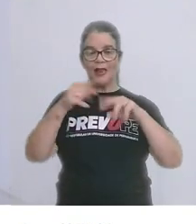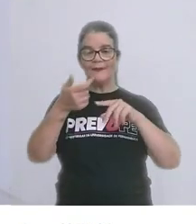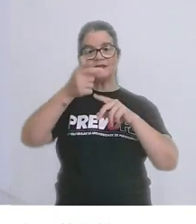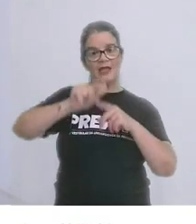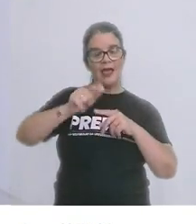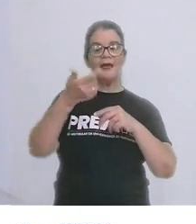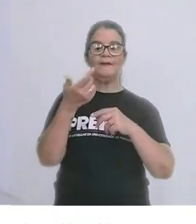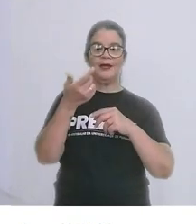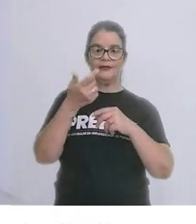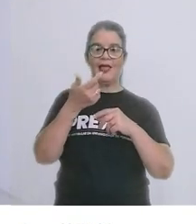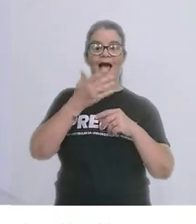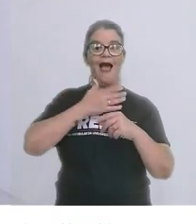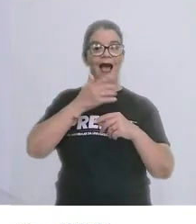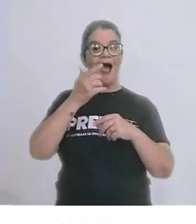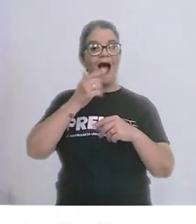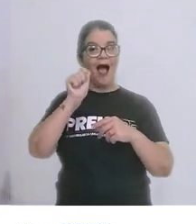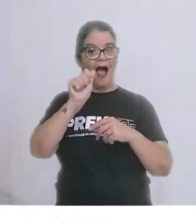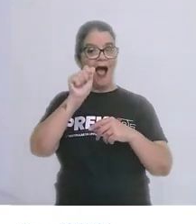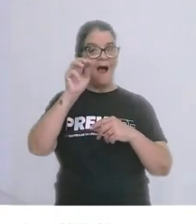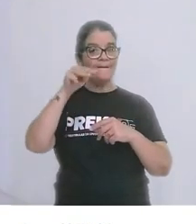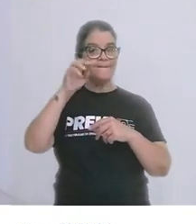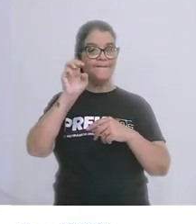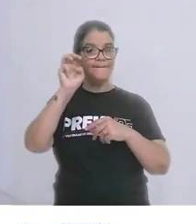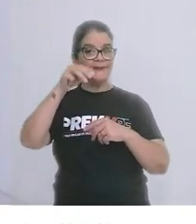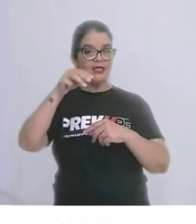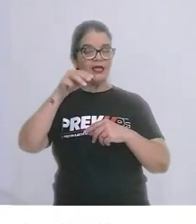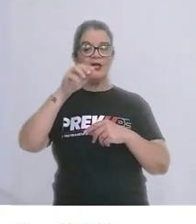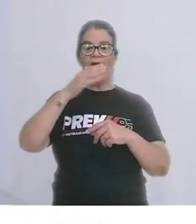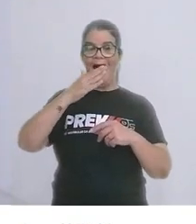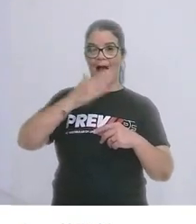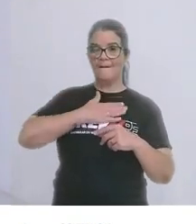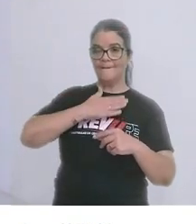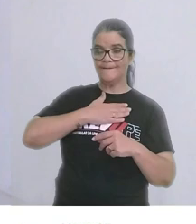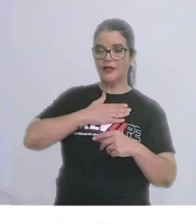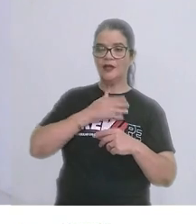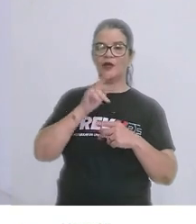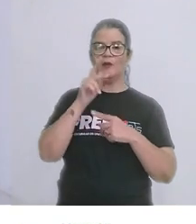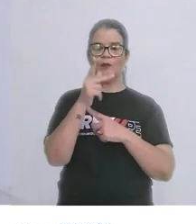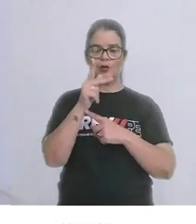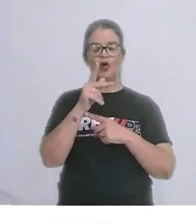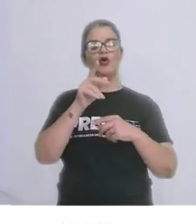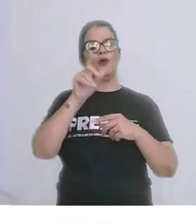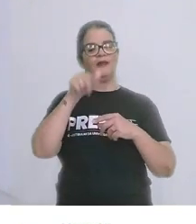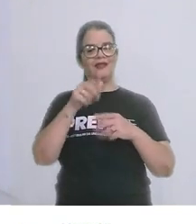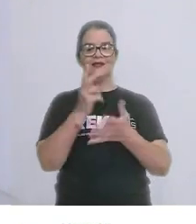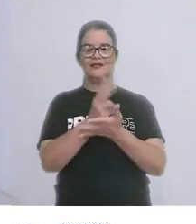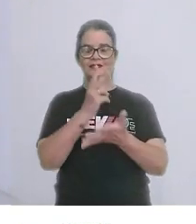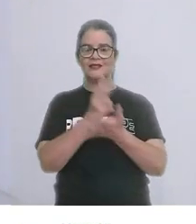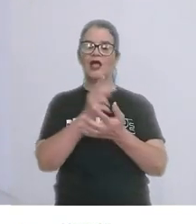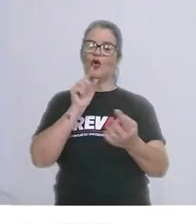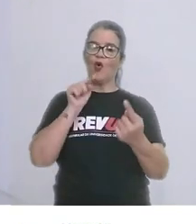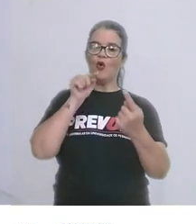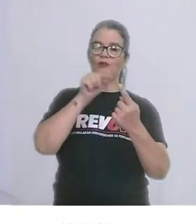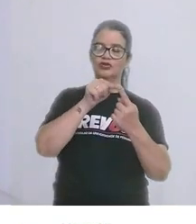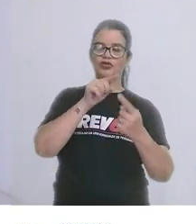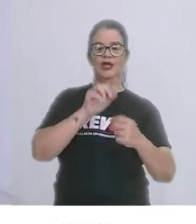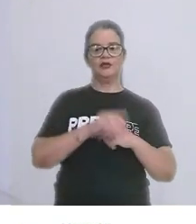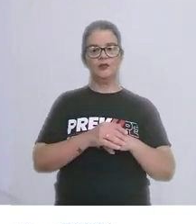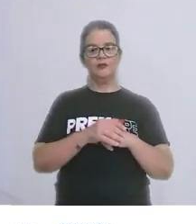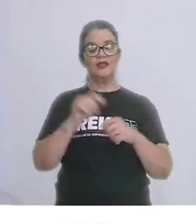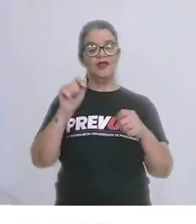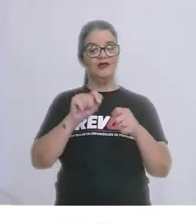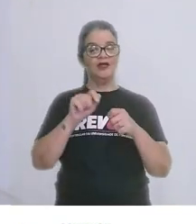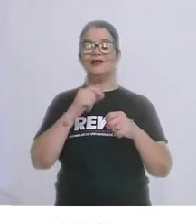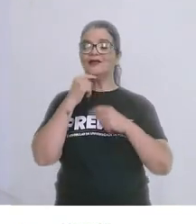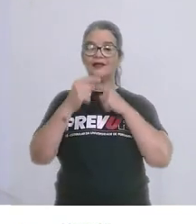que se duplica. A mim está sendo representado, é um pronome átono, que serve como objeto, né? Quem faz